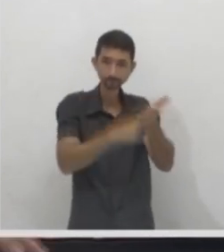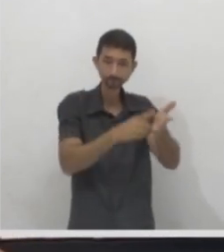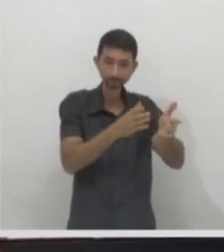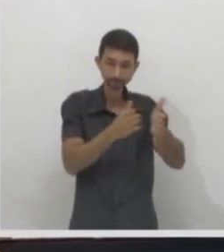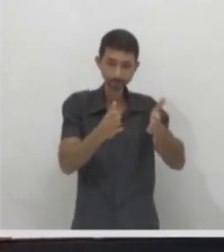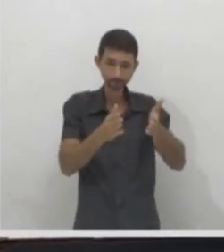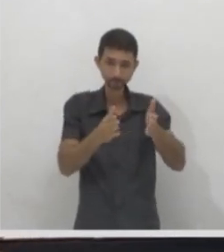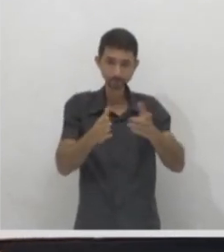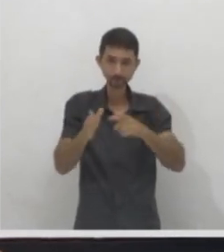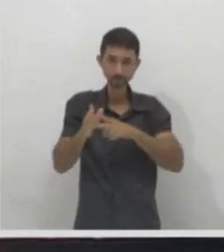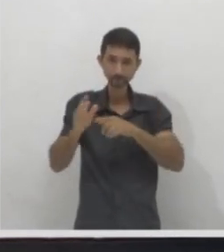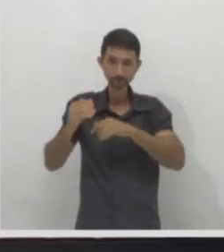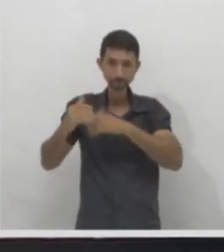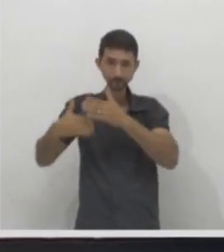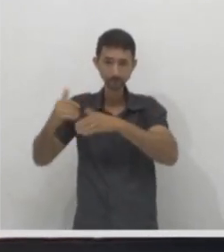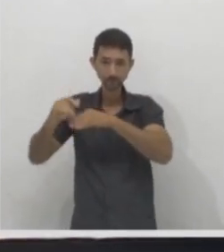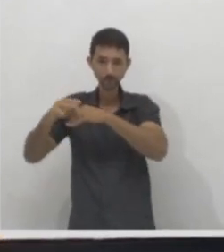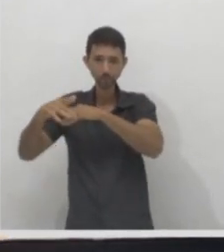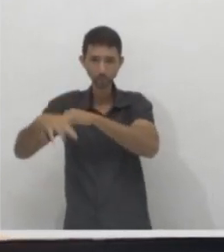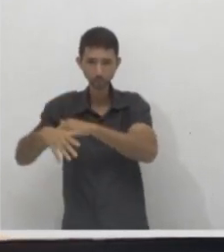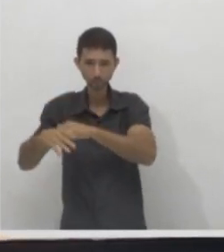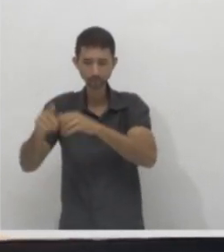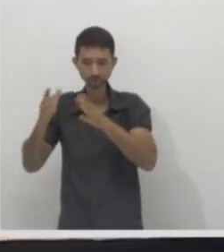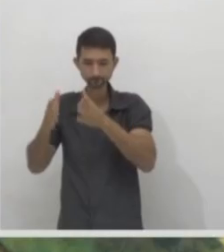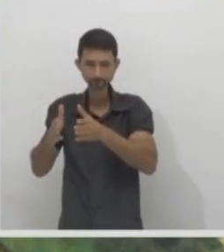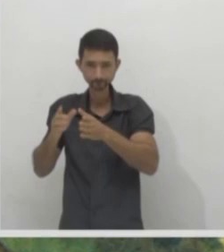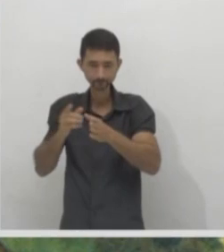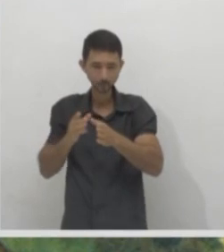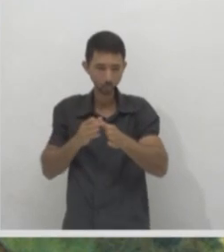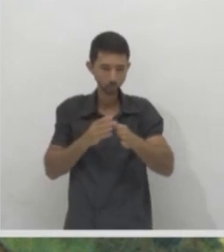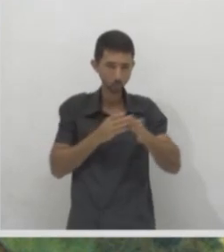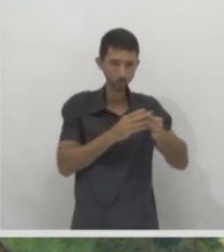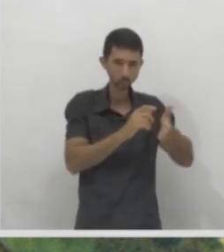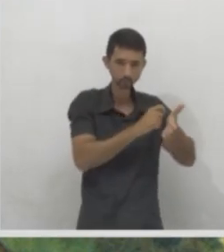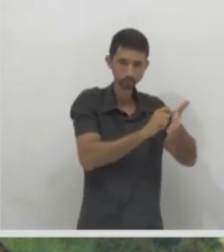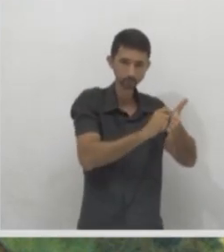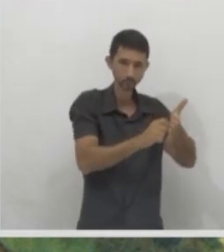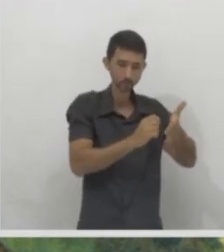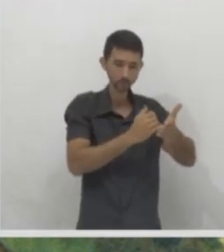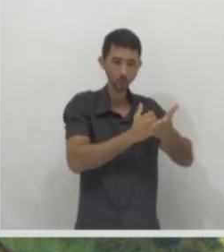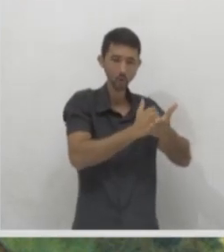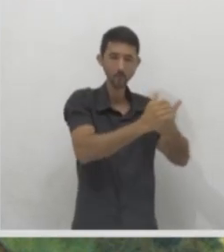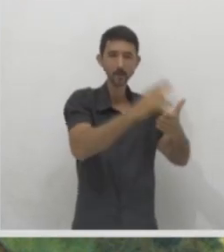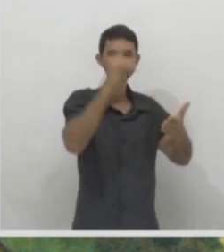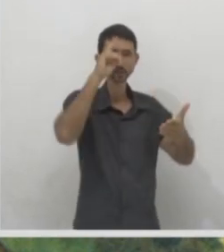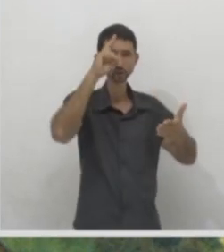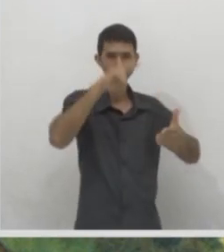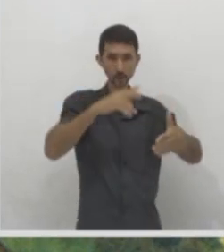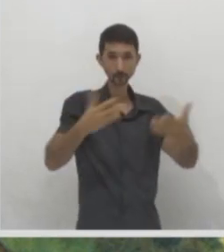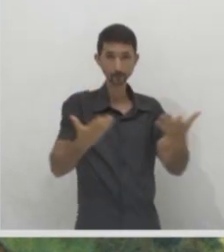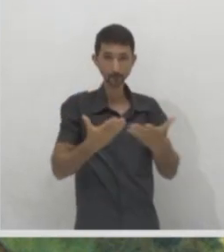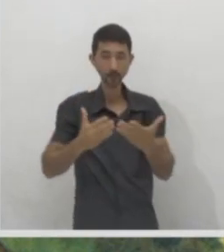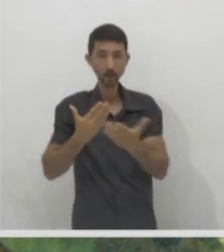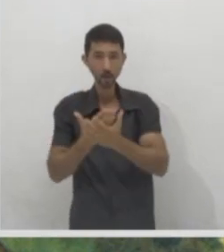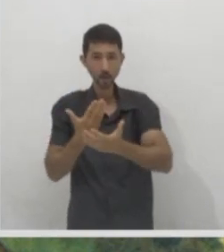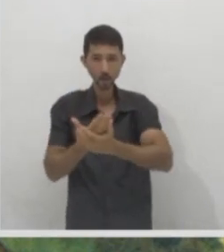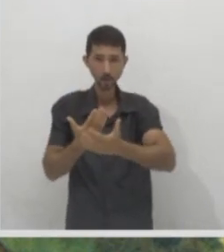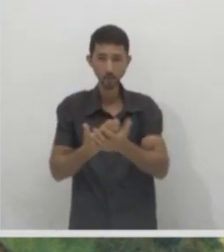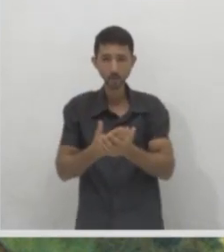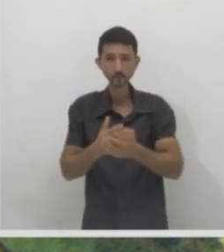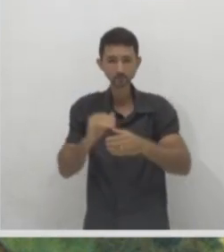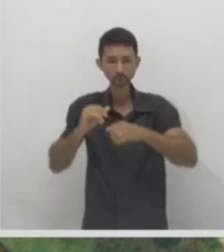a pré-história da história, ok? Então vamos lá. O nosso caso de hoje, nossa aula de hoje é sobre